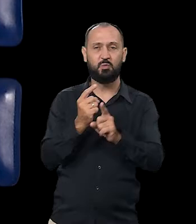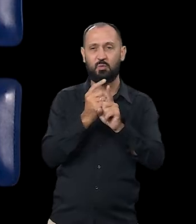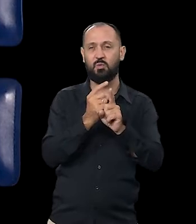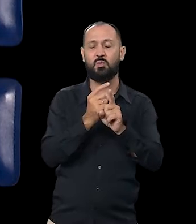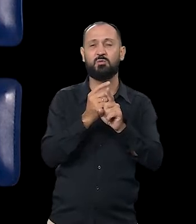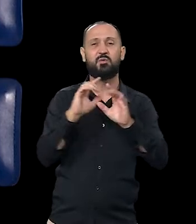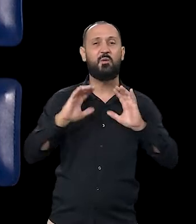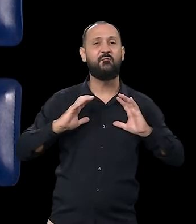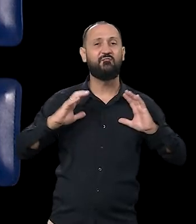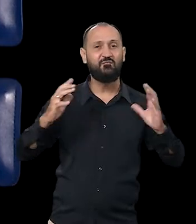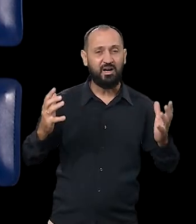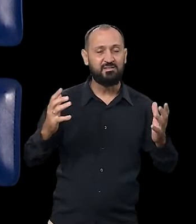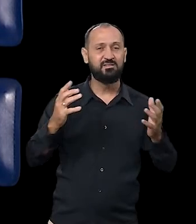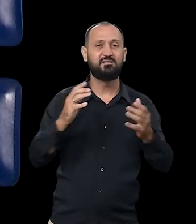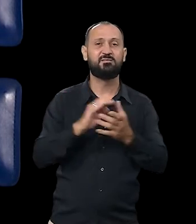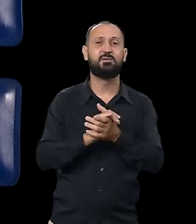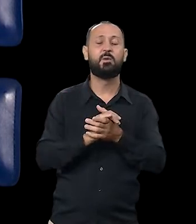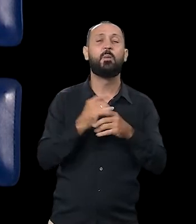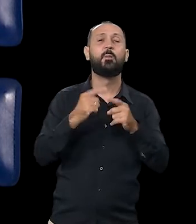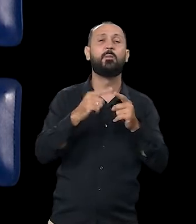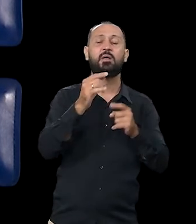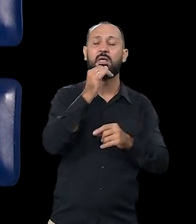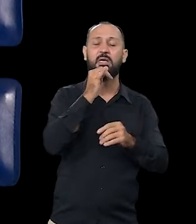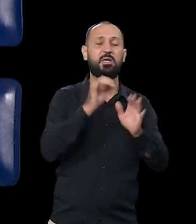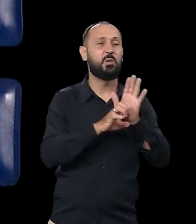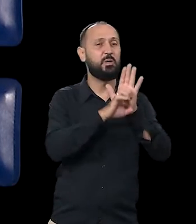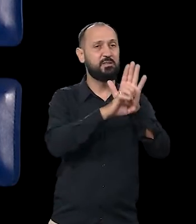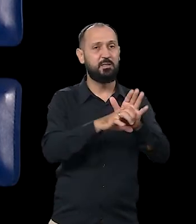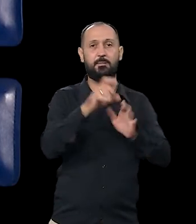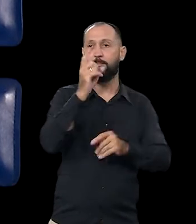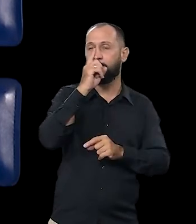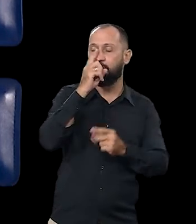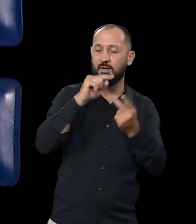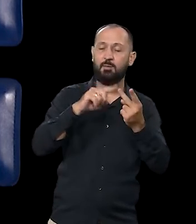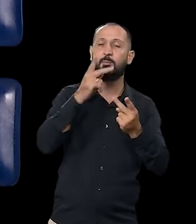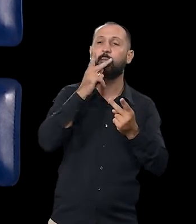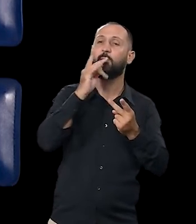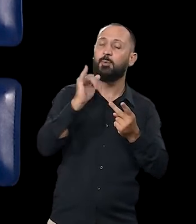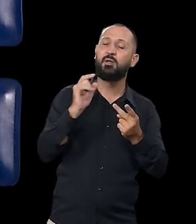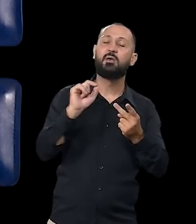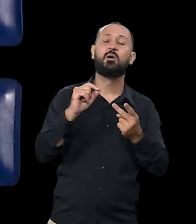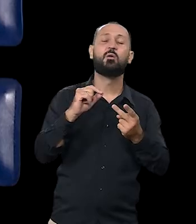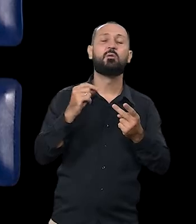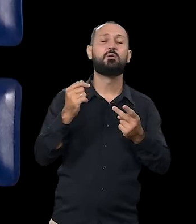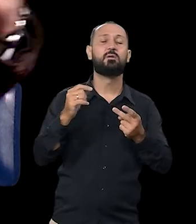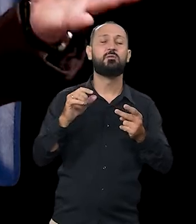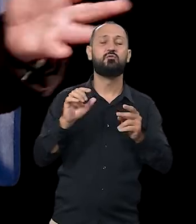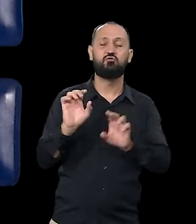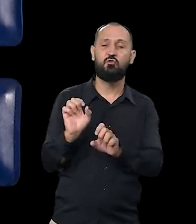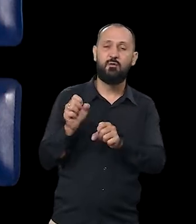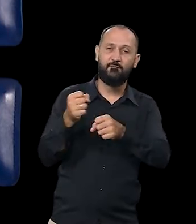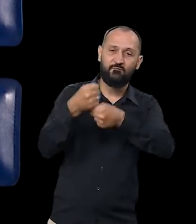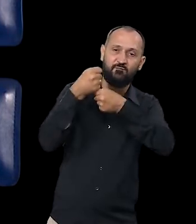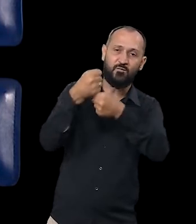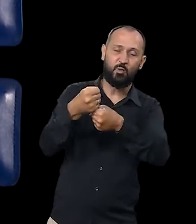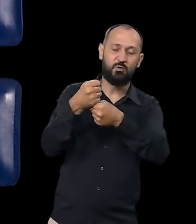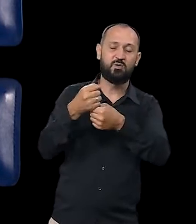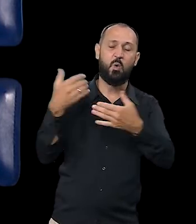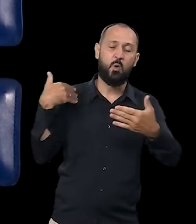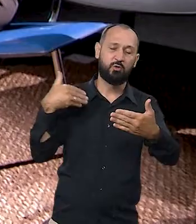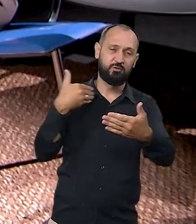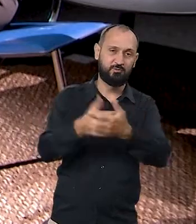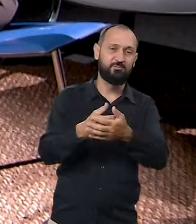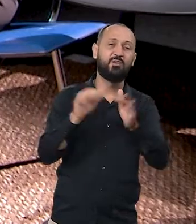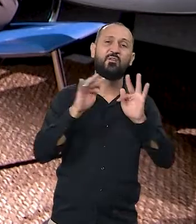né, e todas as vezes que nos encontramos é uma festa muito grande, porque o exemplo legado pela minha mãe, pelo meu pai, é o que